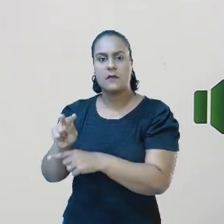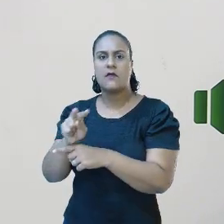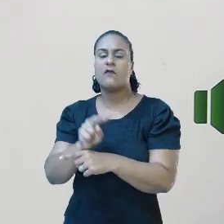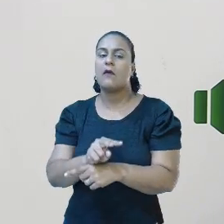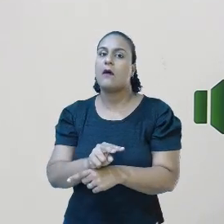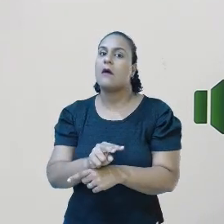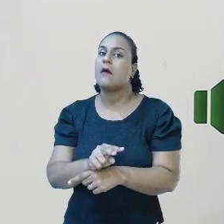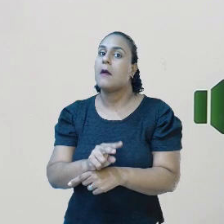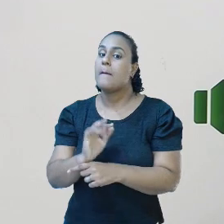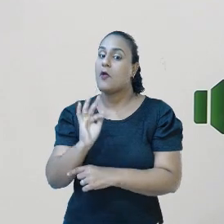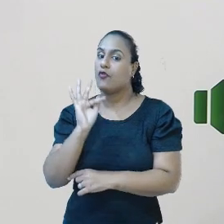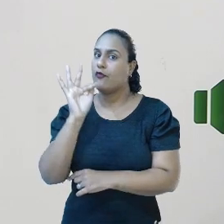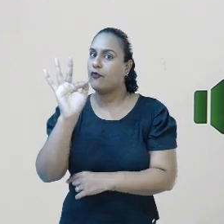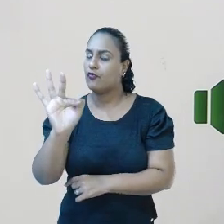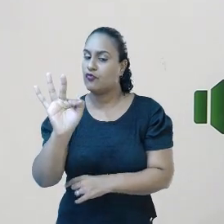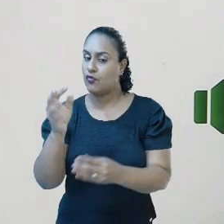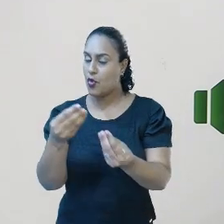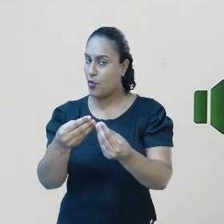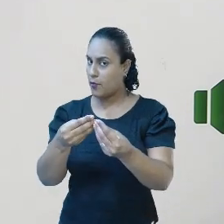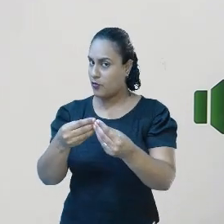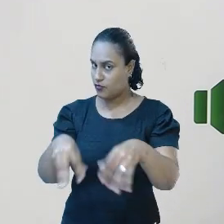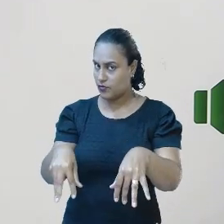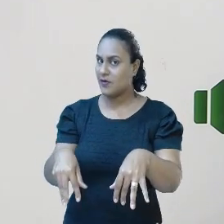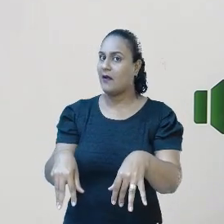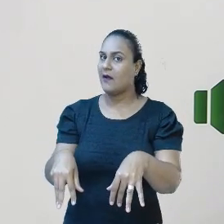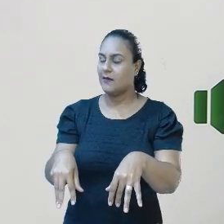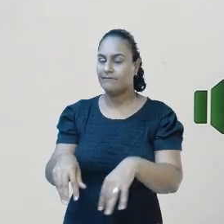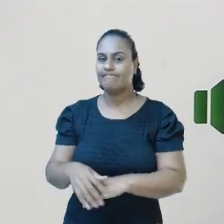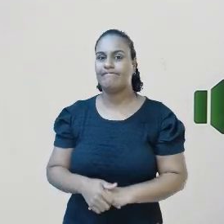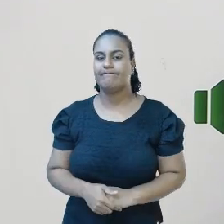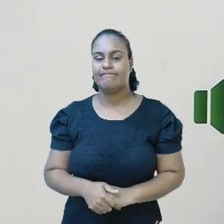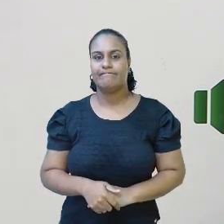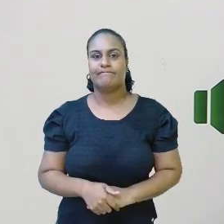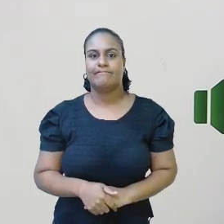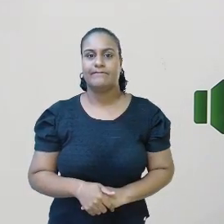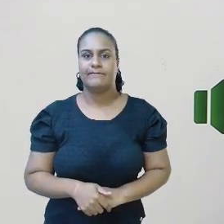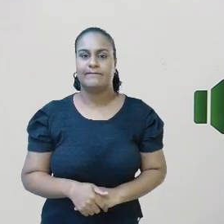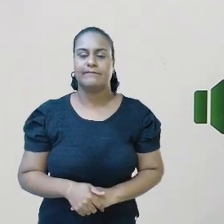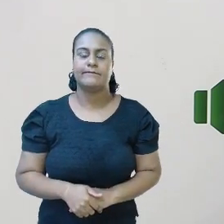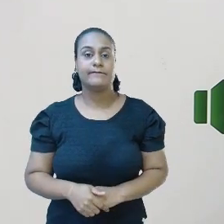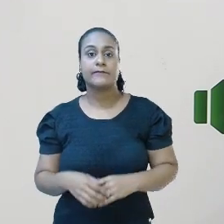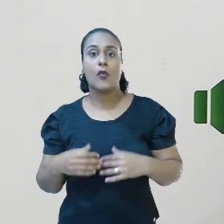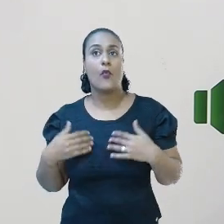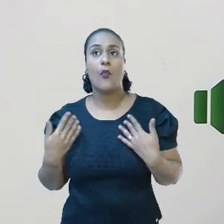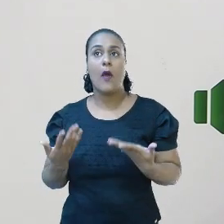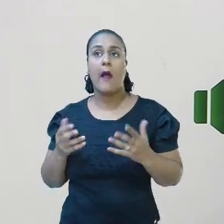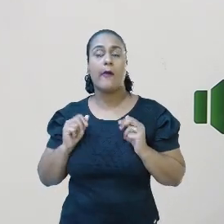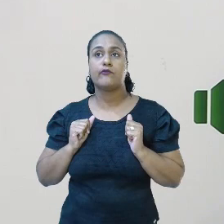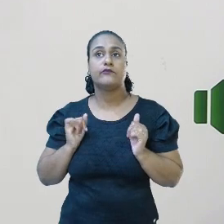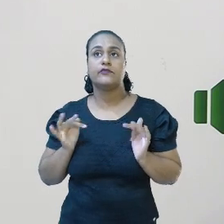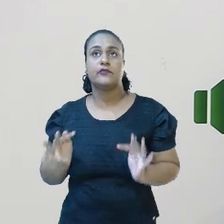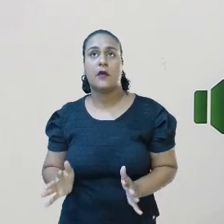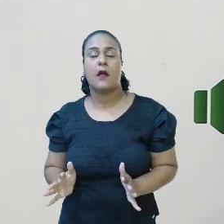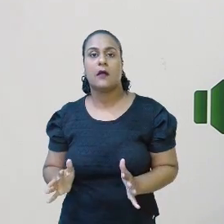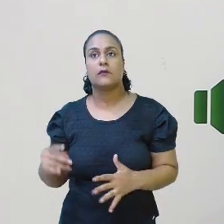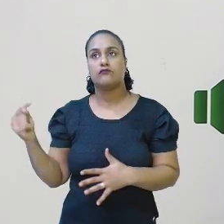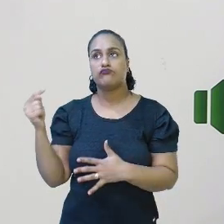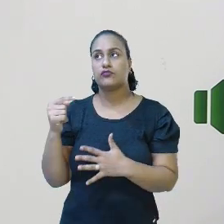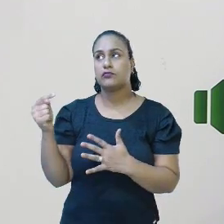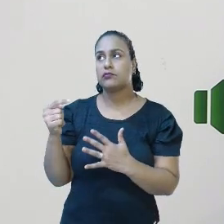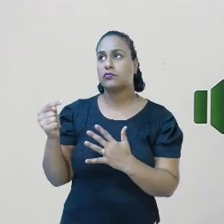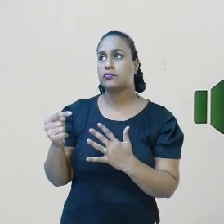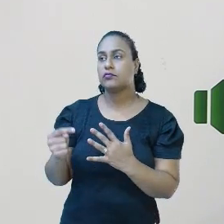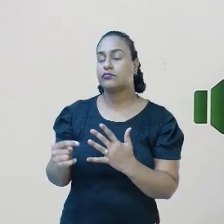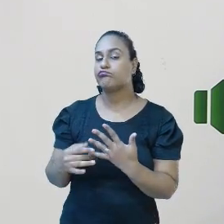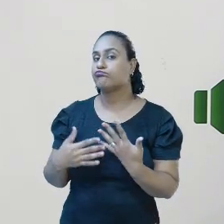não sofra mais na frente, para que isso não aconteça. E aí, quais são as atitudes? O que é que você vem